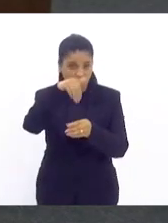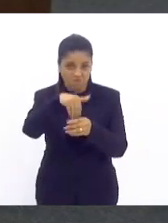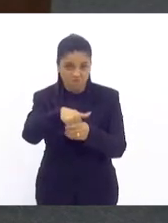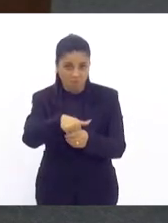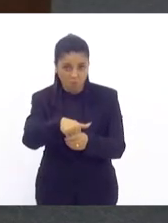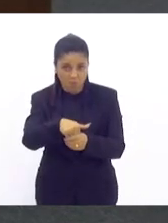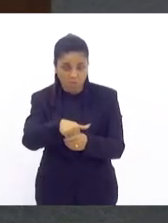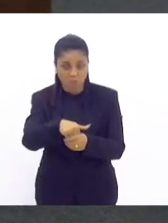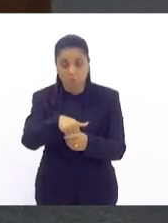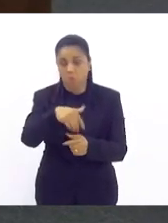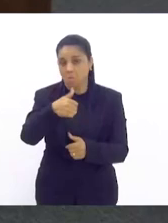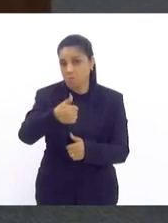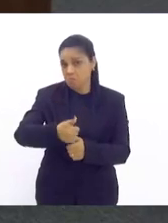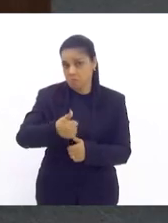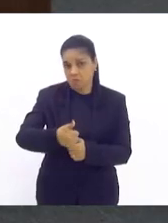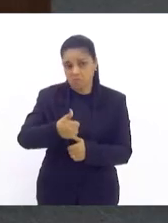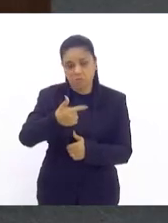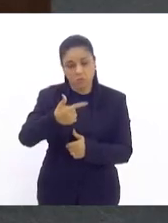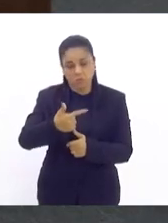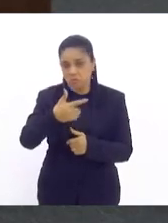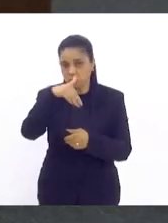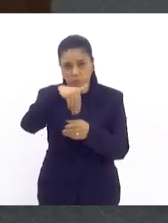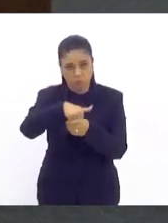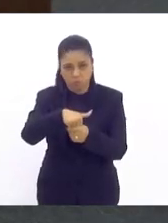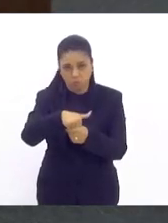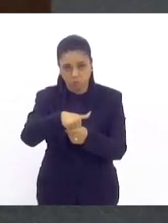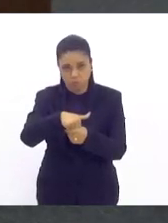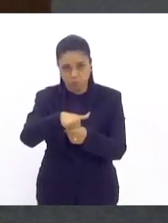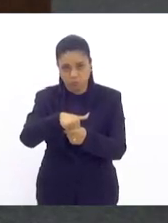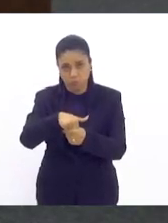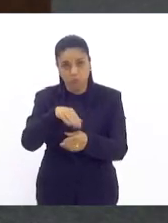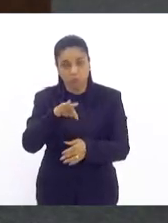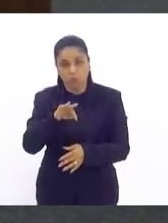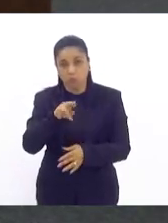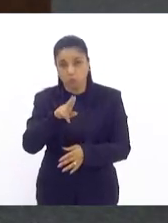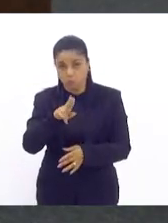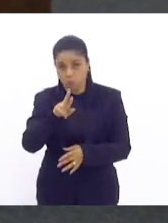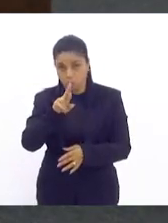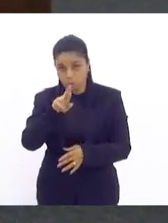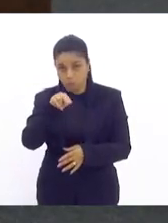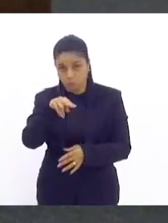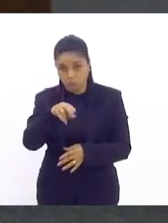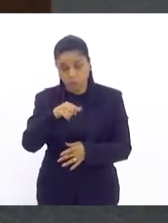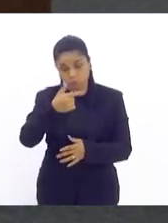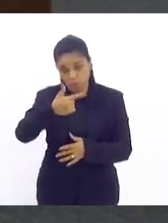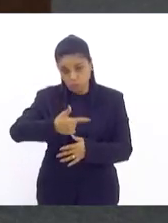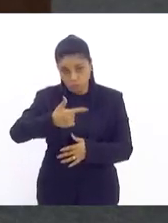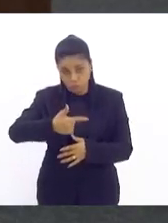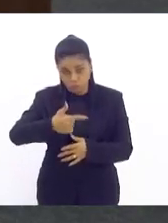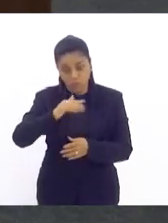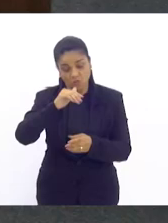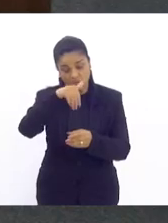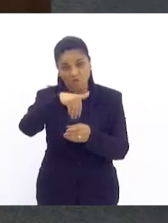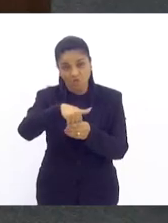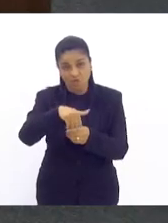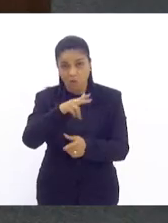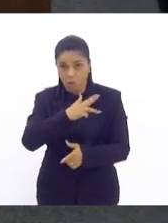nem no segundo turno porque no segundo turno votei no Lula